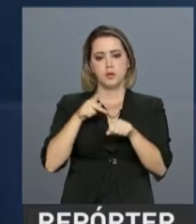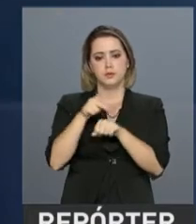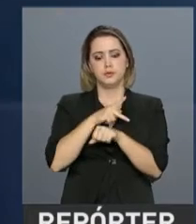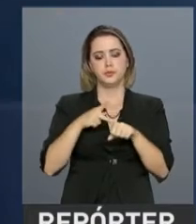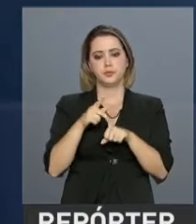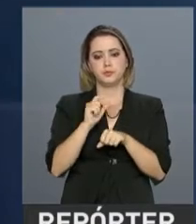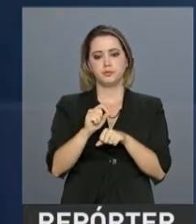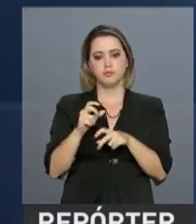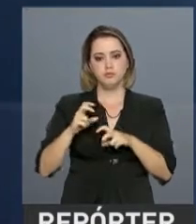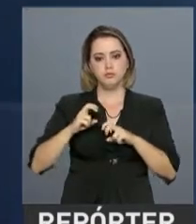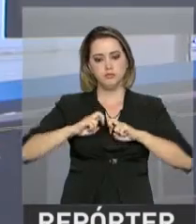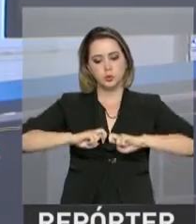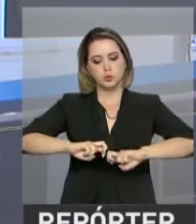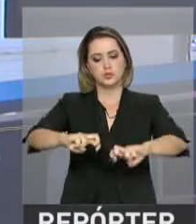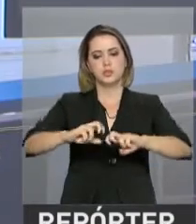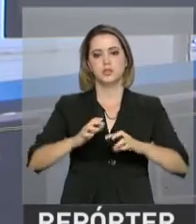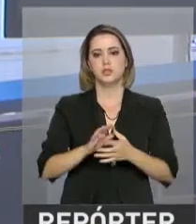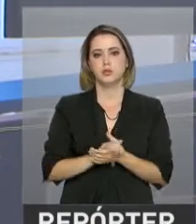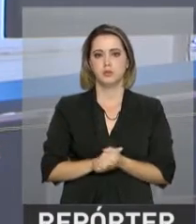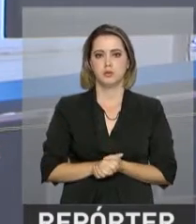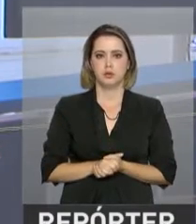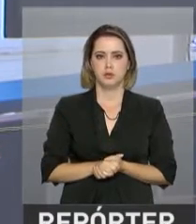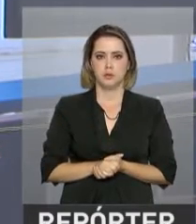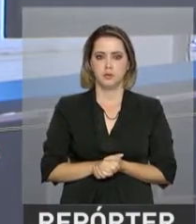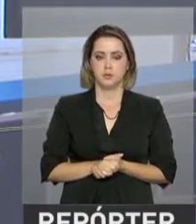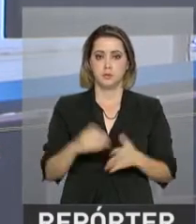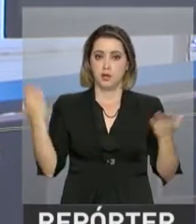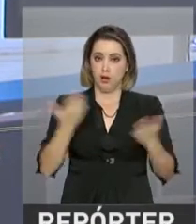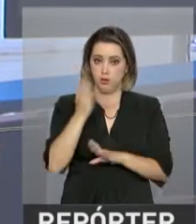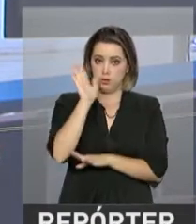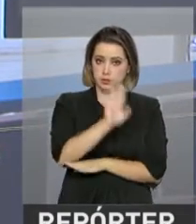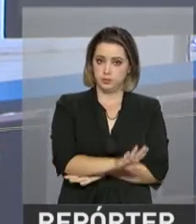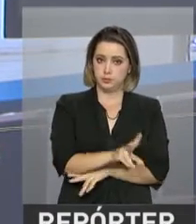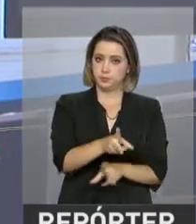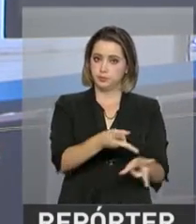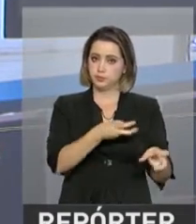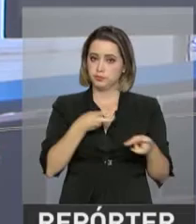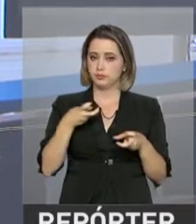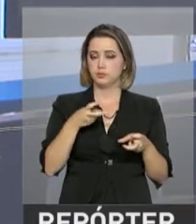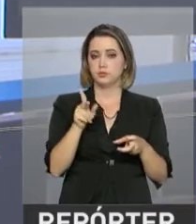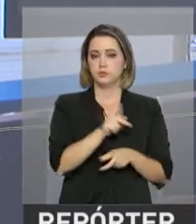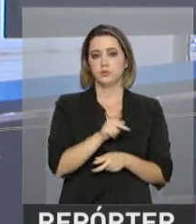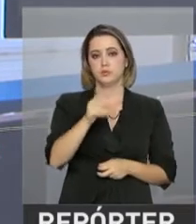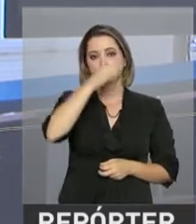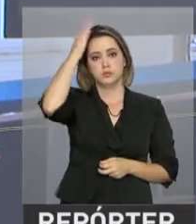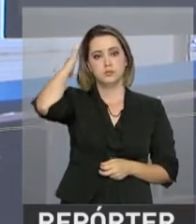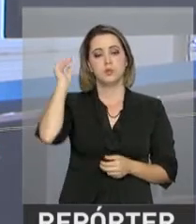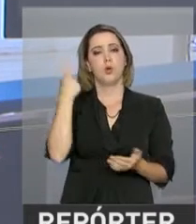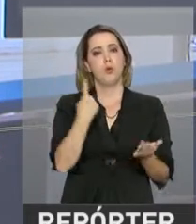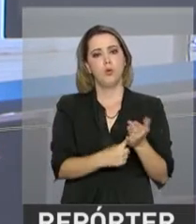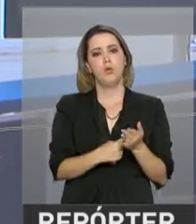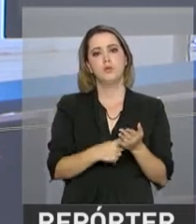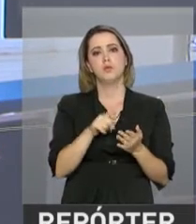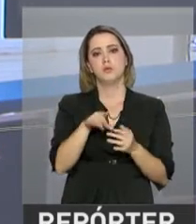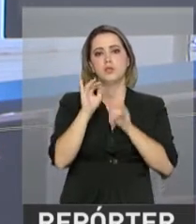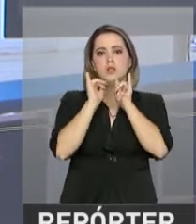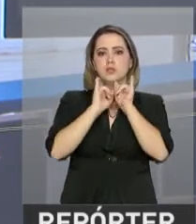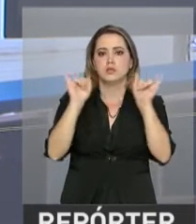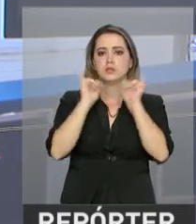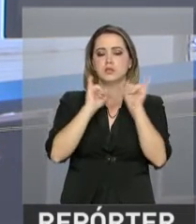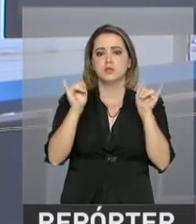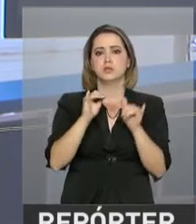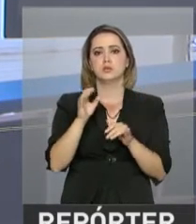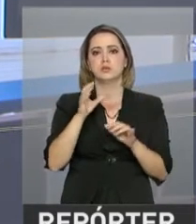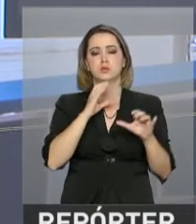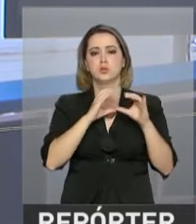nos trilhos e agora no fim da tarde a expectativa do presidente michel temer foi confirmada com a divulgação